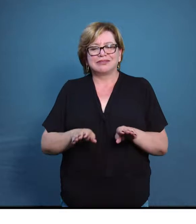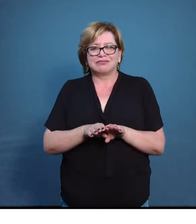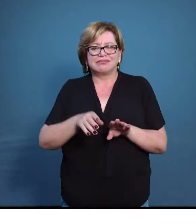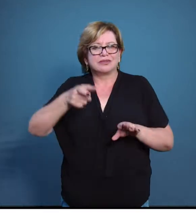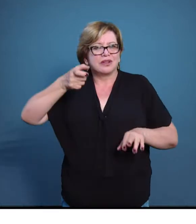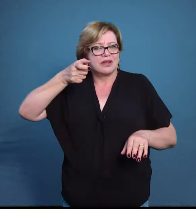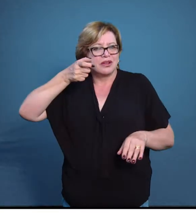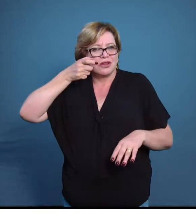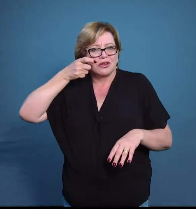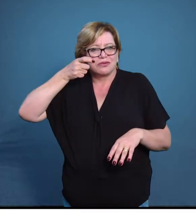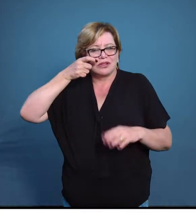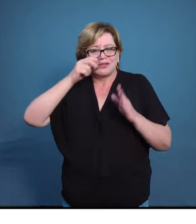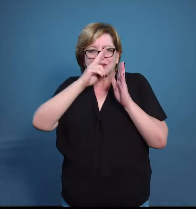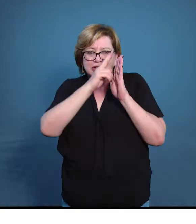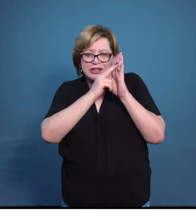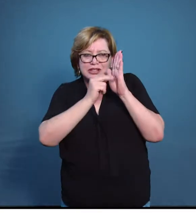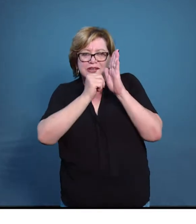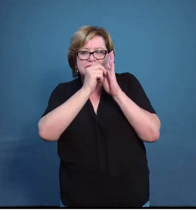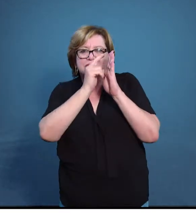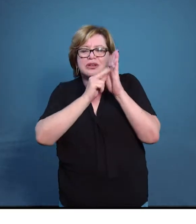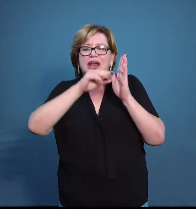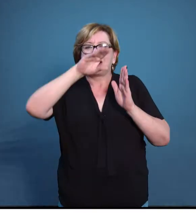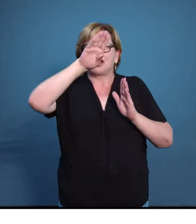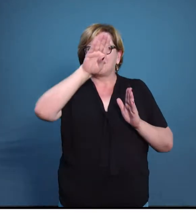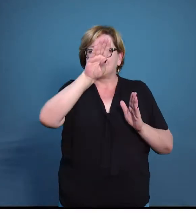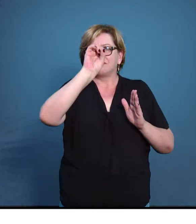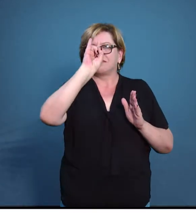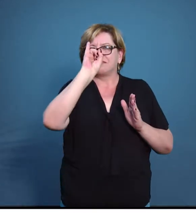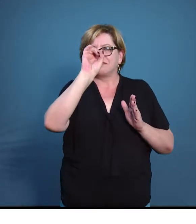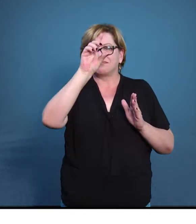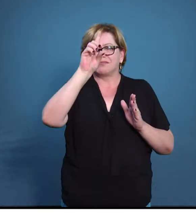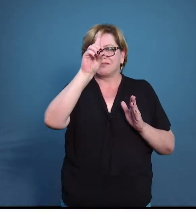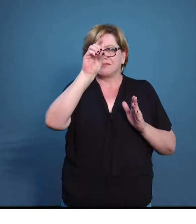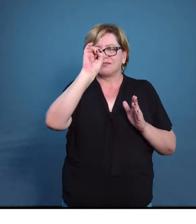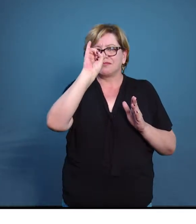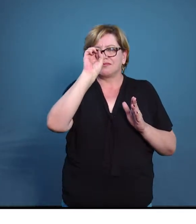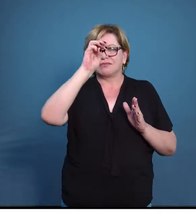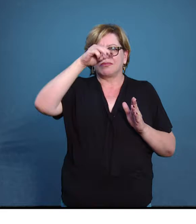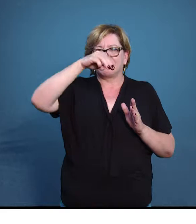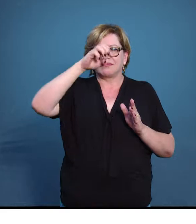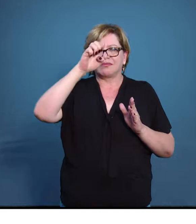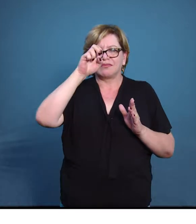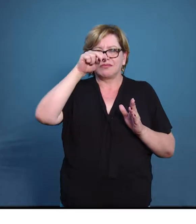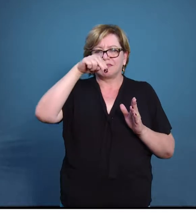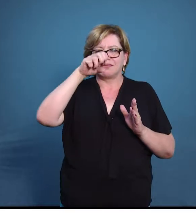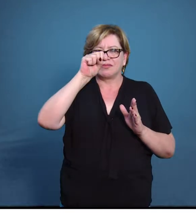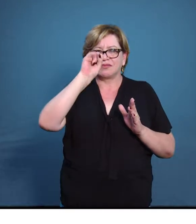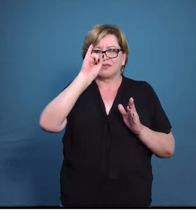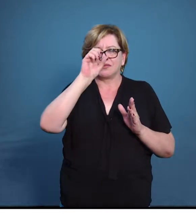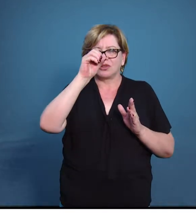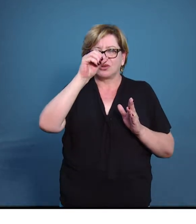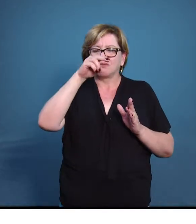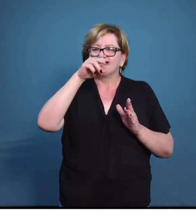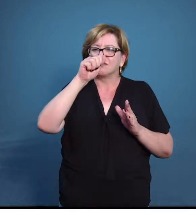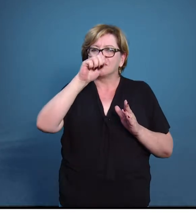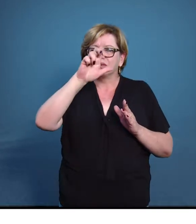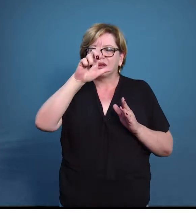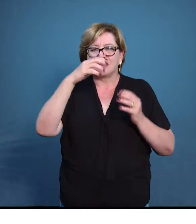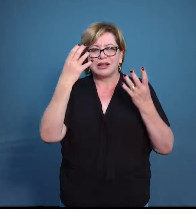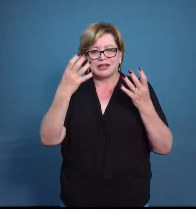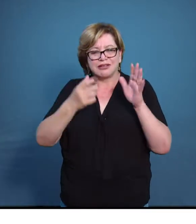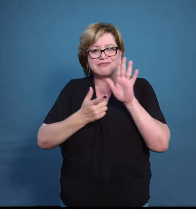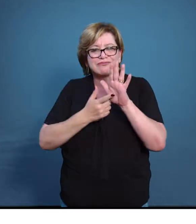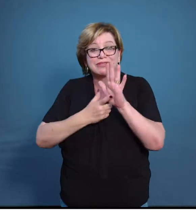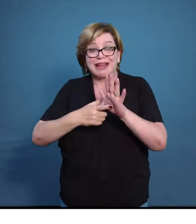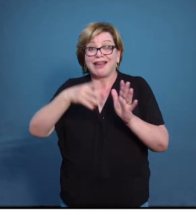Observe que como a pintura é uma arte bidimensional, esse artista, ele busca representar de forma tridimensional a imagem. Fazendo